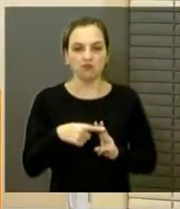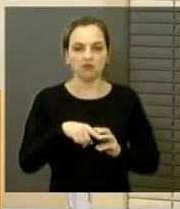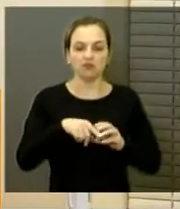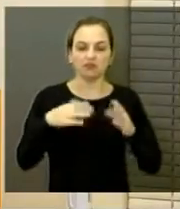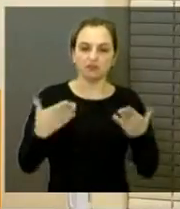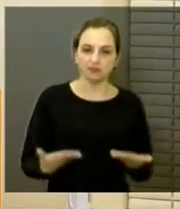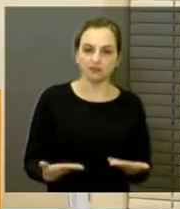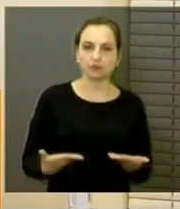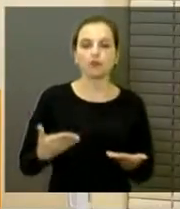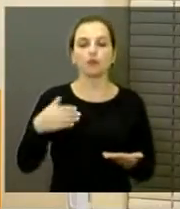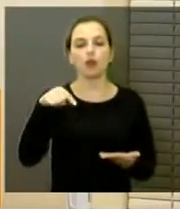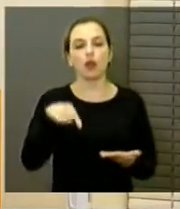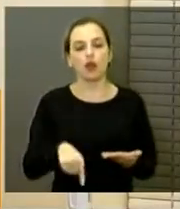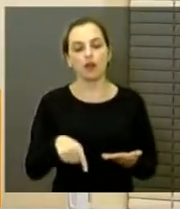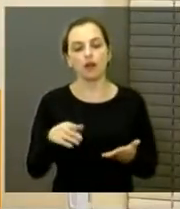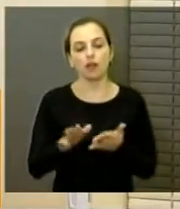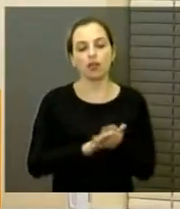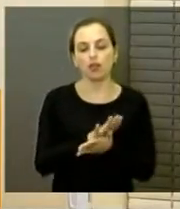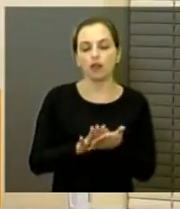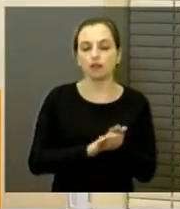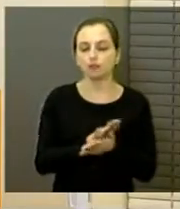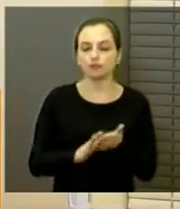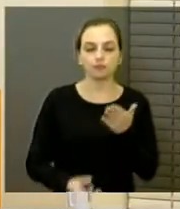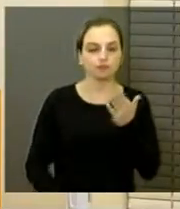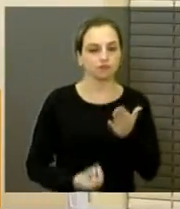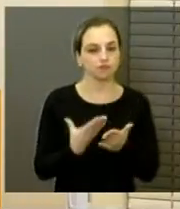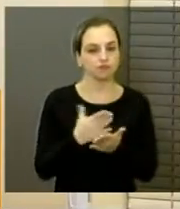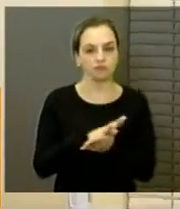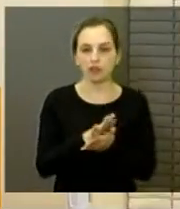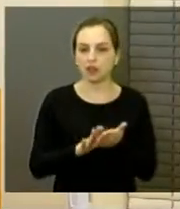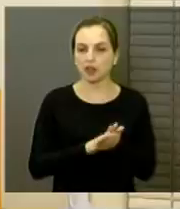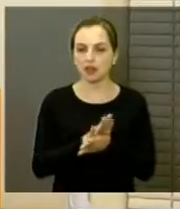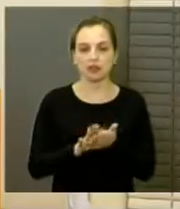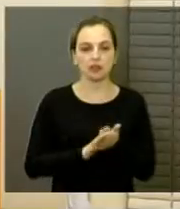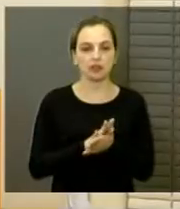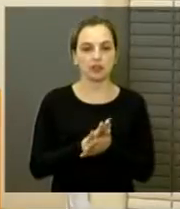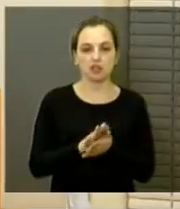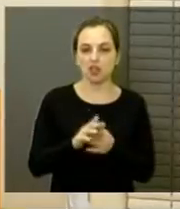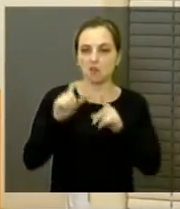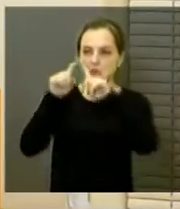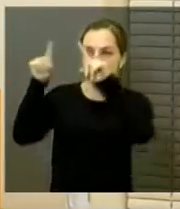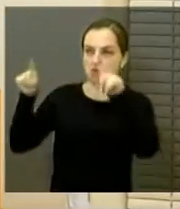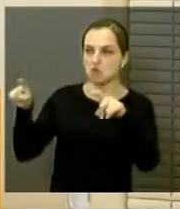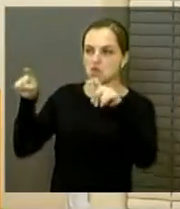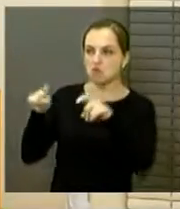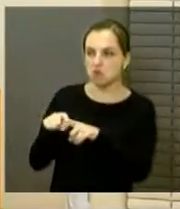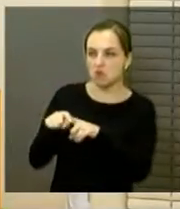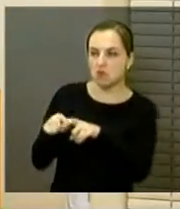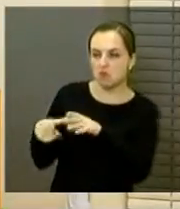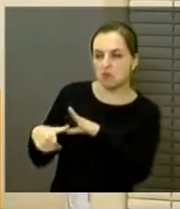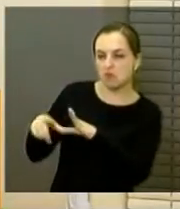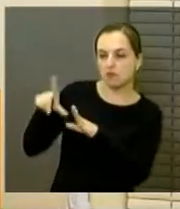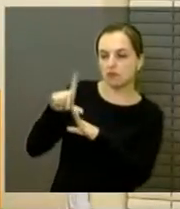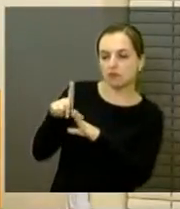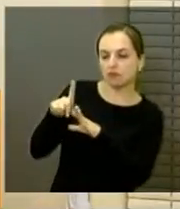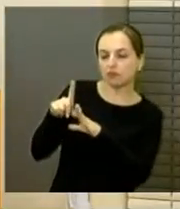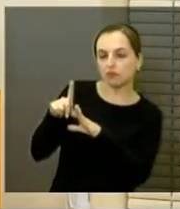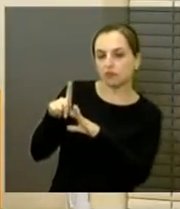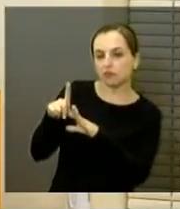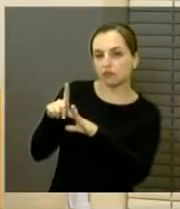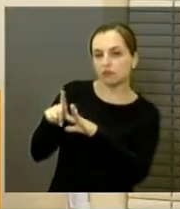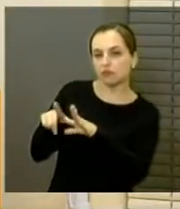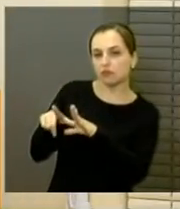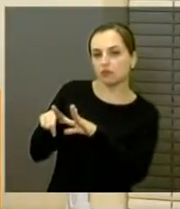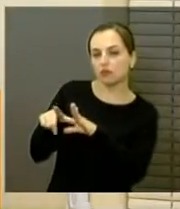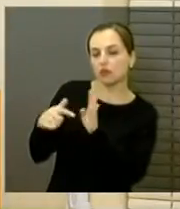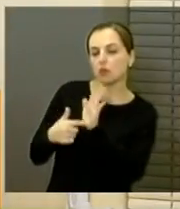agora não foi feito nada a respeito disso. Nem sequer uma sinalização, antes de chegar nessas pontes, alertando